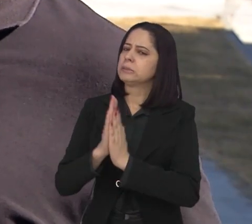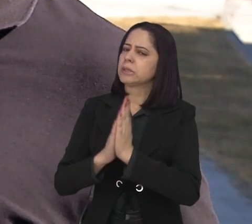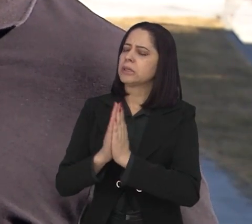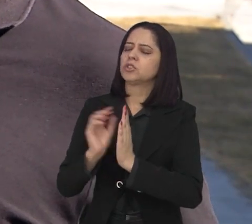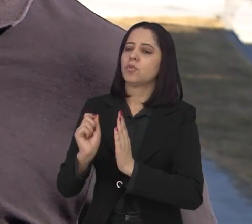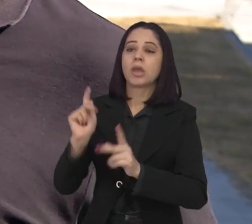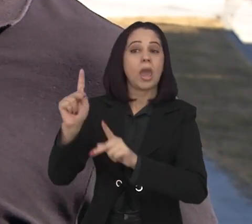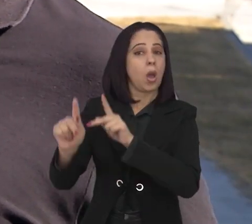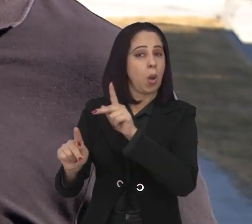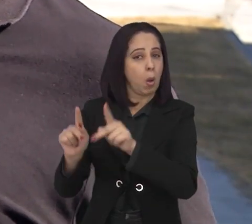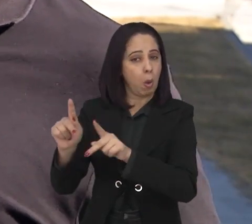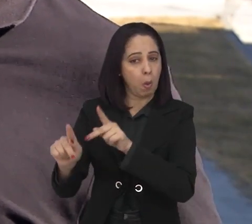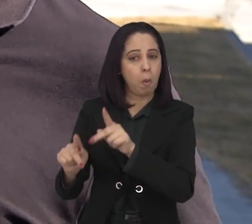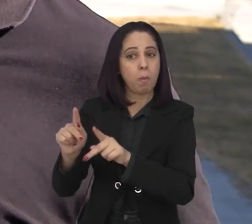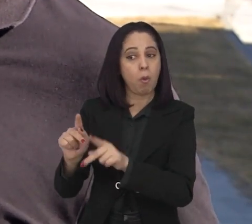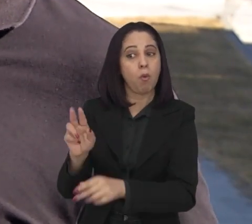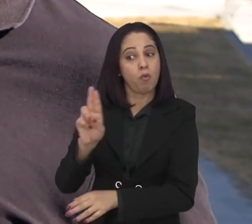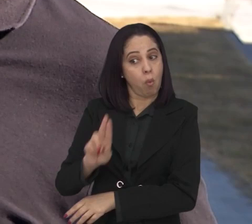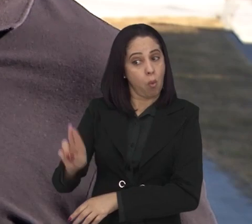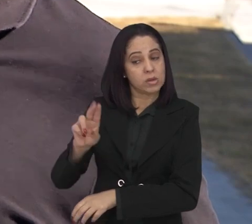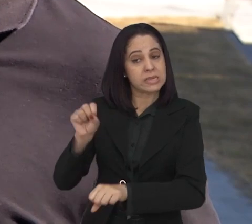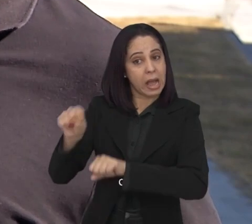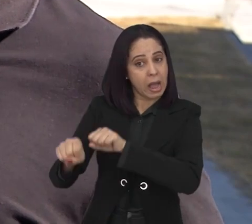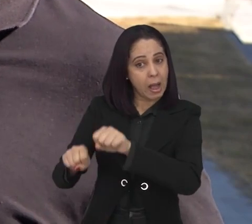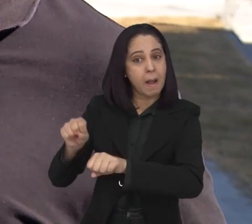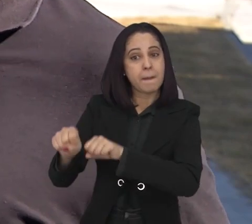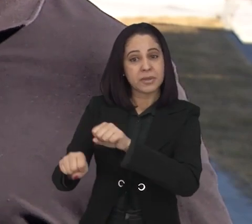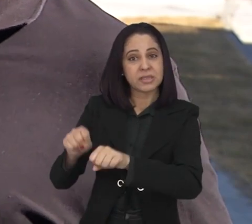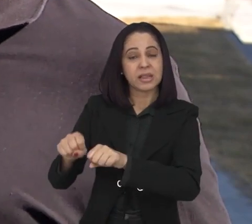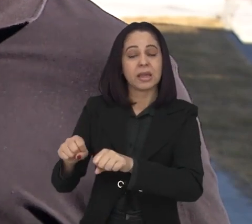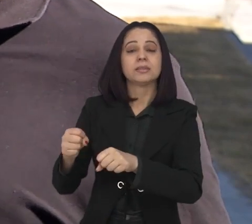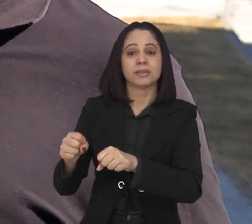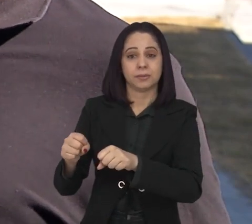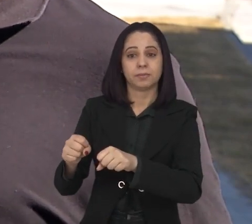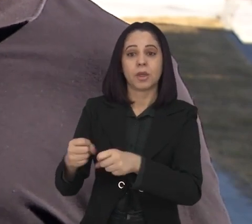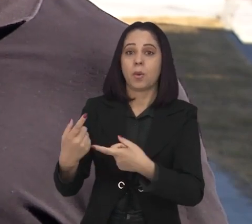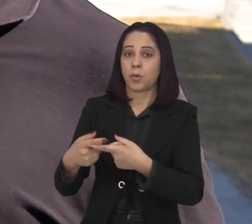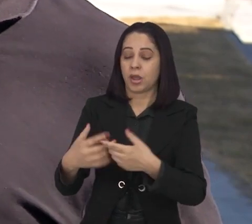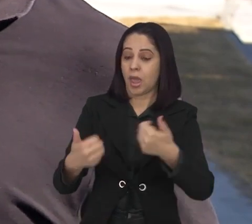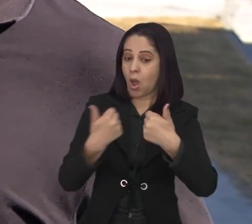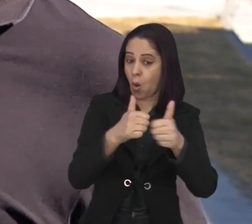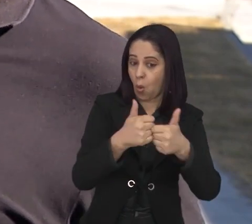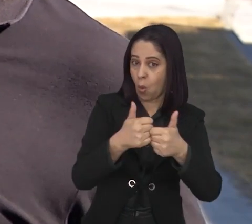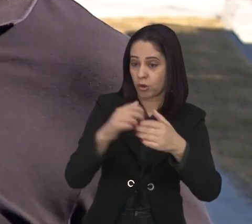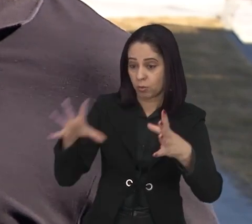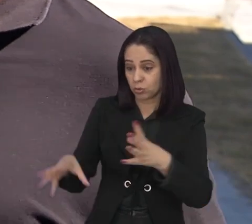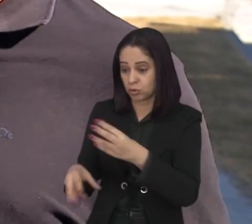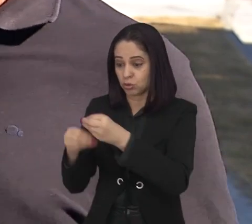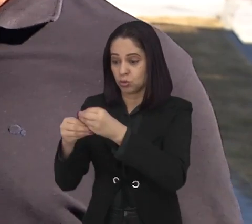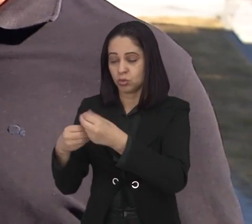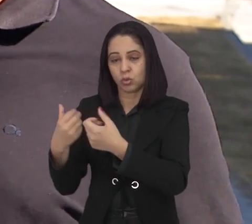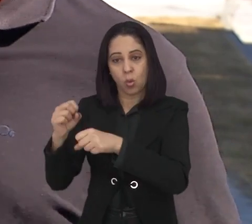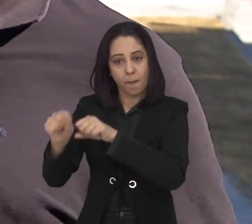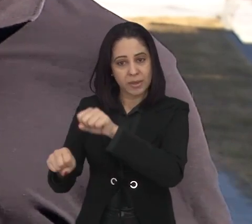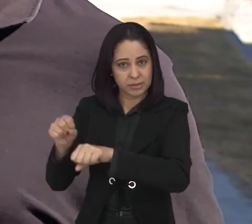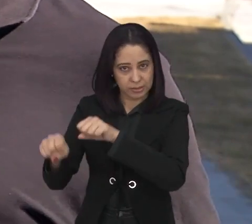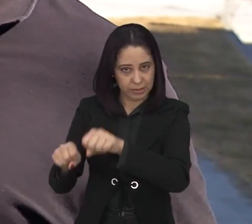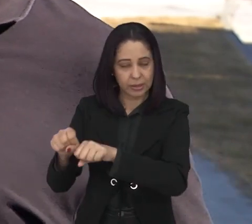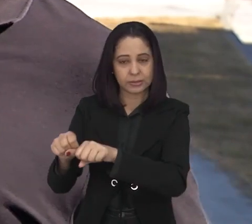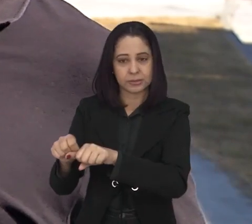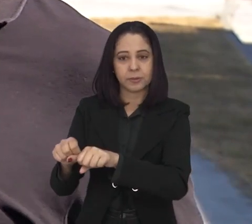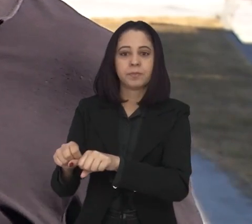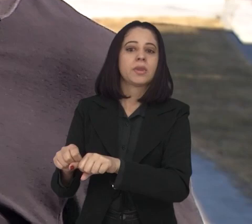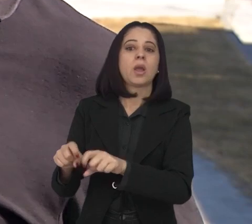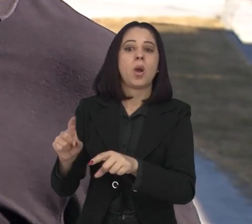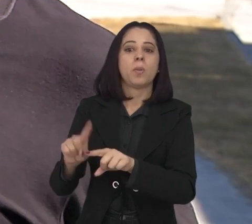realmente utilize desse serviço como forma complementar. Tanto que existe uma particularidade que não tinha no outro projeto, que